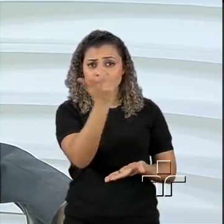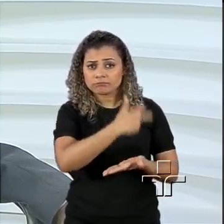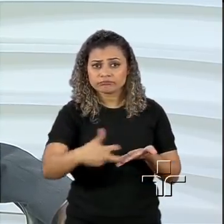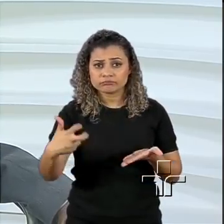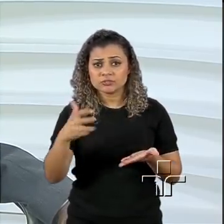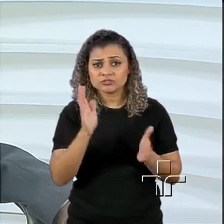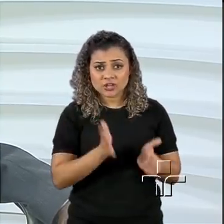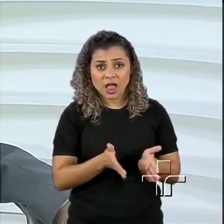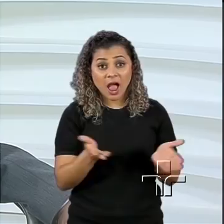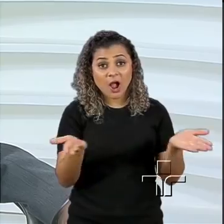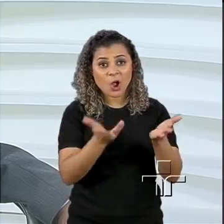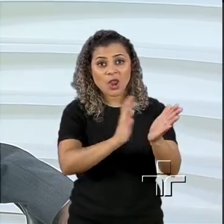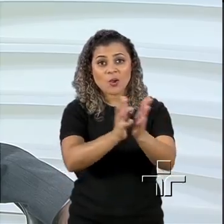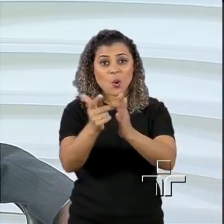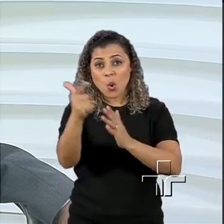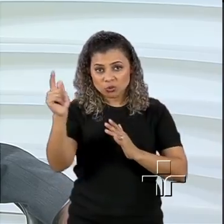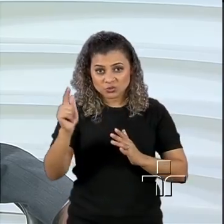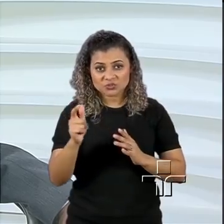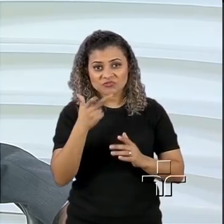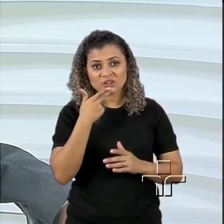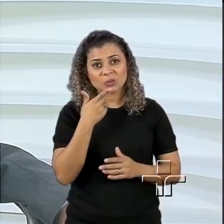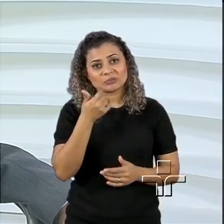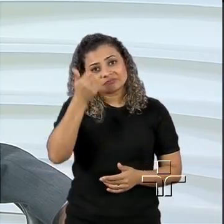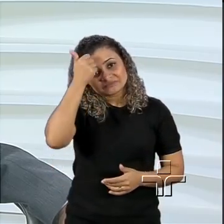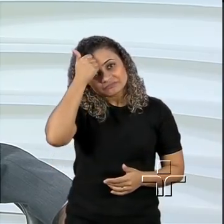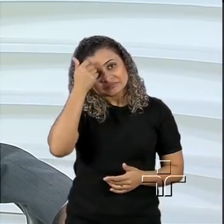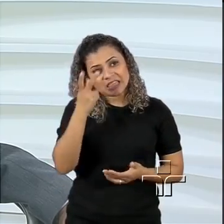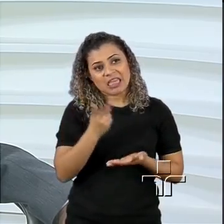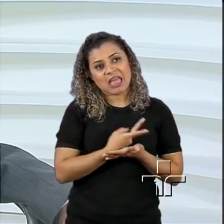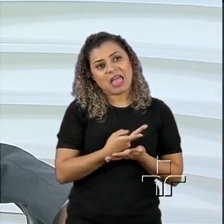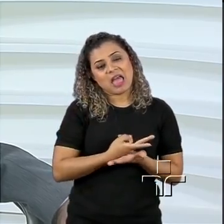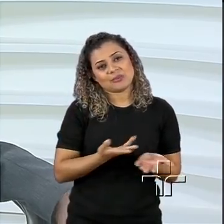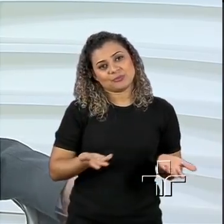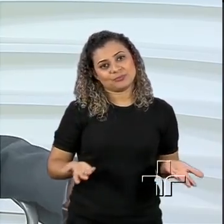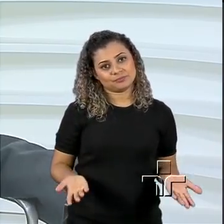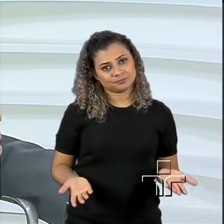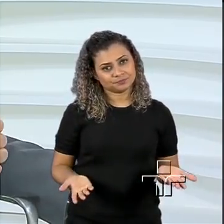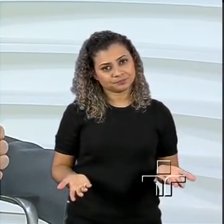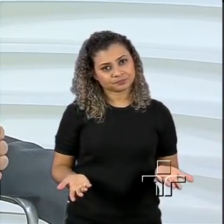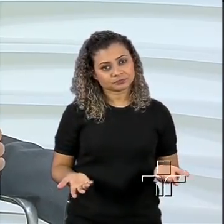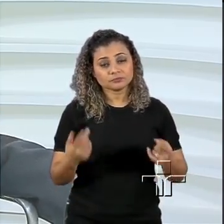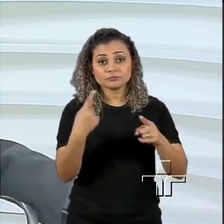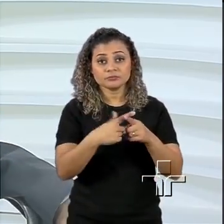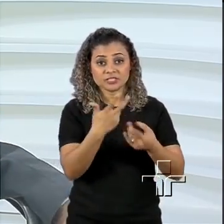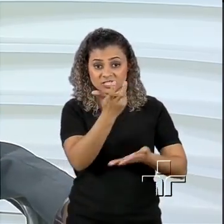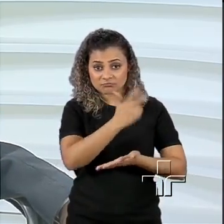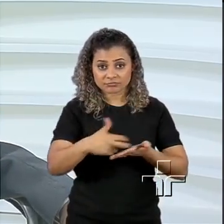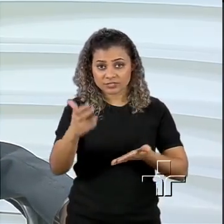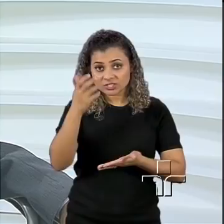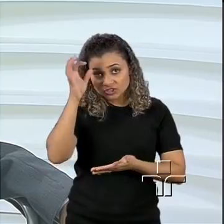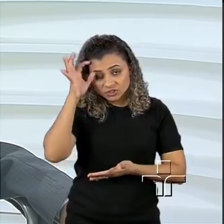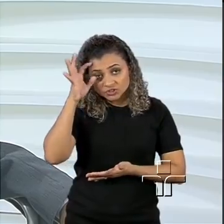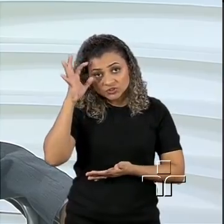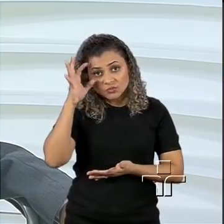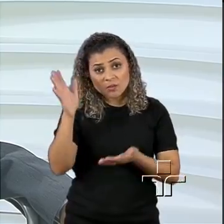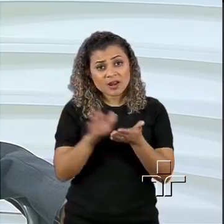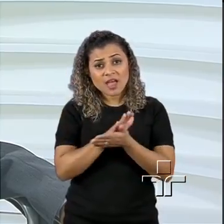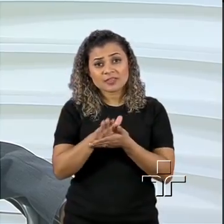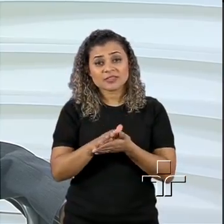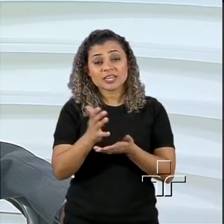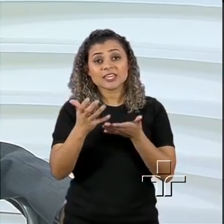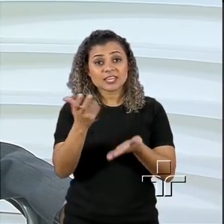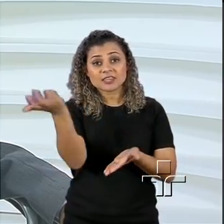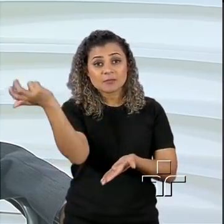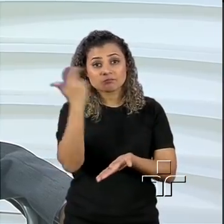nós erramos. Porque os golpistas não queriam golpear a Dilma e o PT, queria golpear os